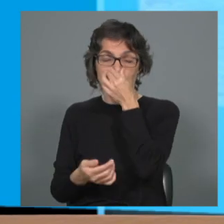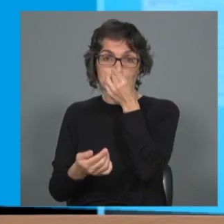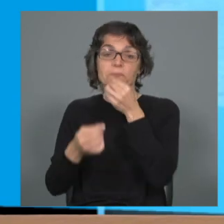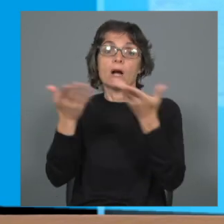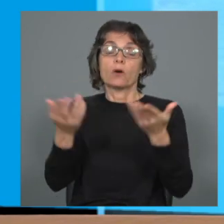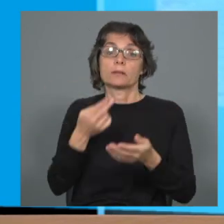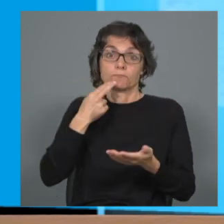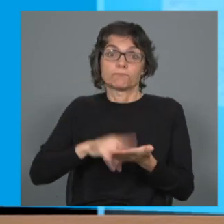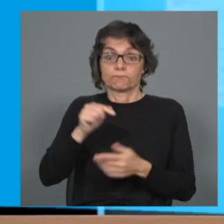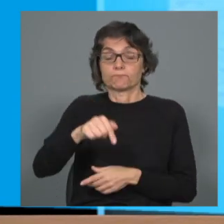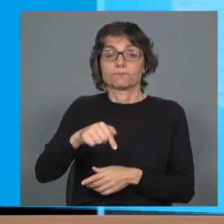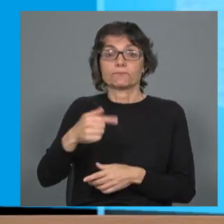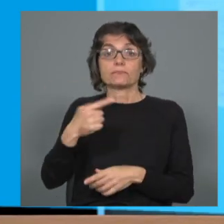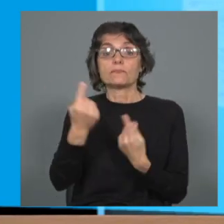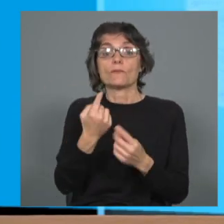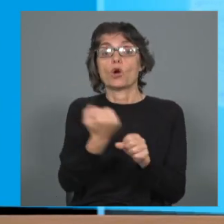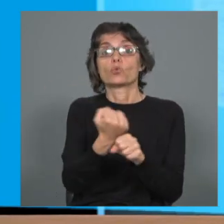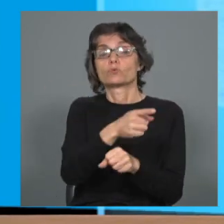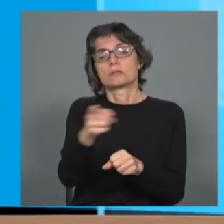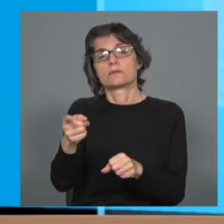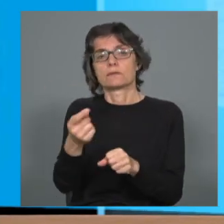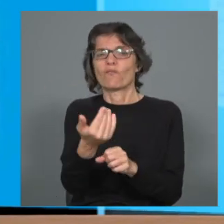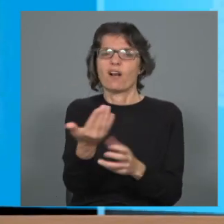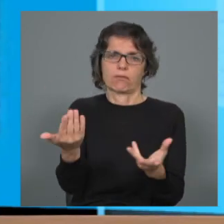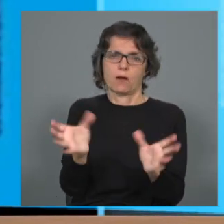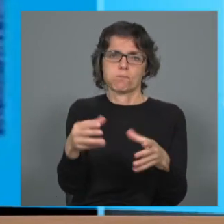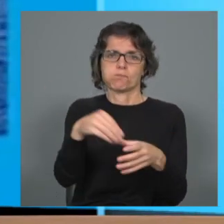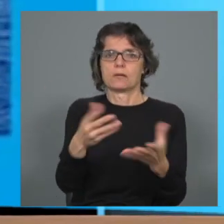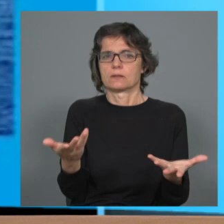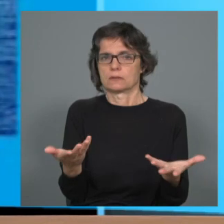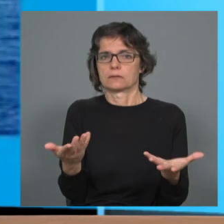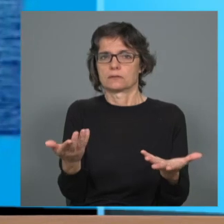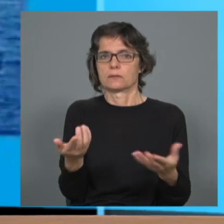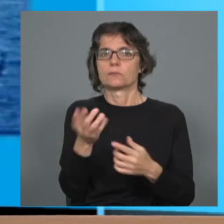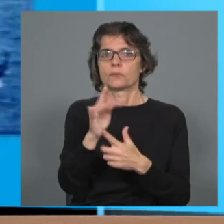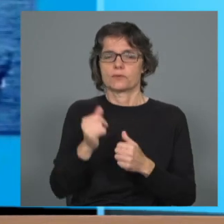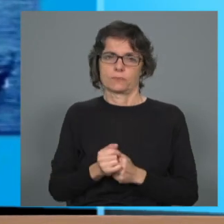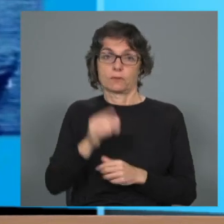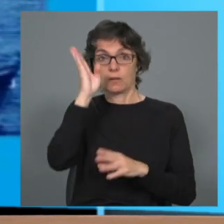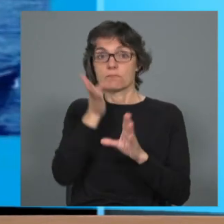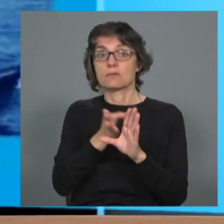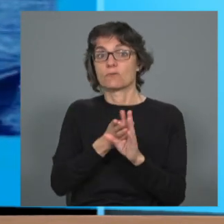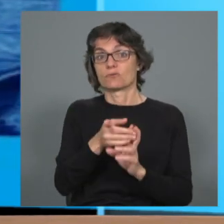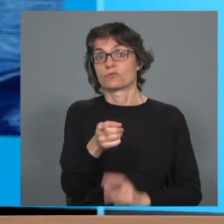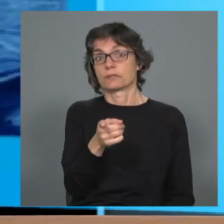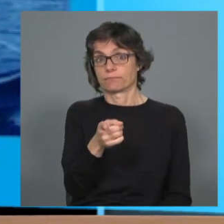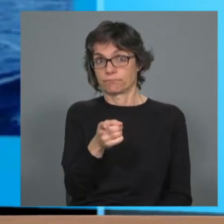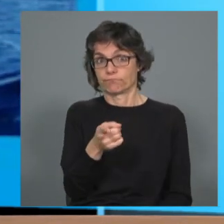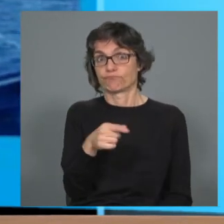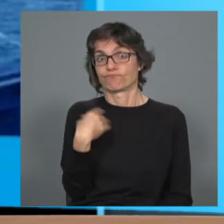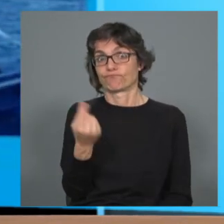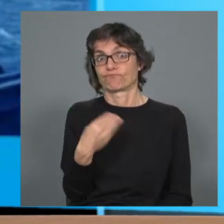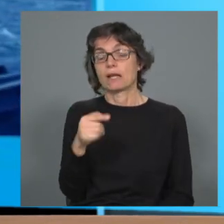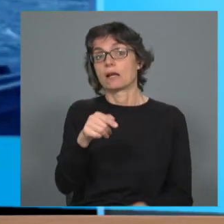alguns serviços que estão em déficit na comunidade. E desde logo lembro, por exemplo, a psicologia. As consultas